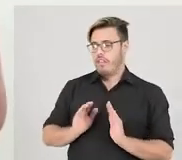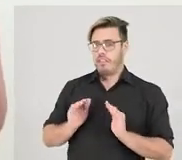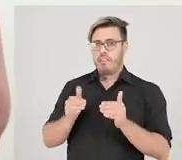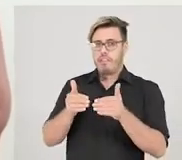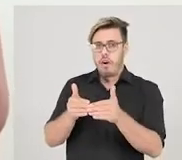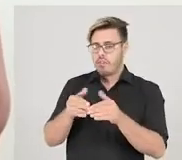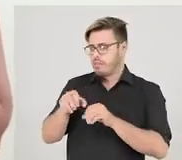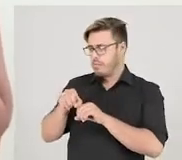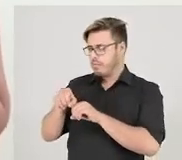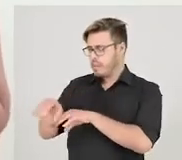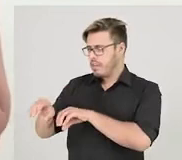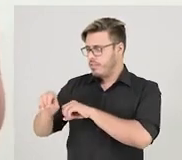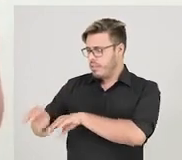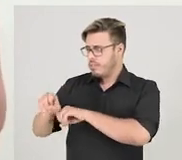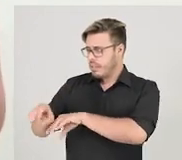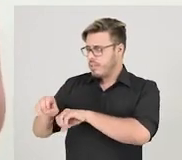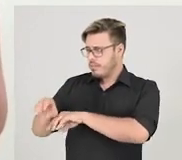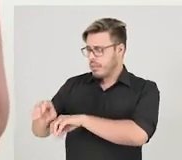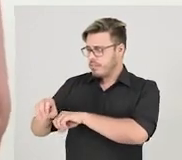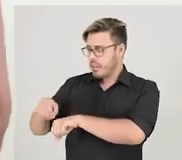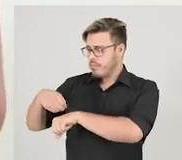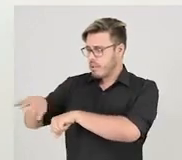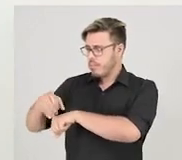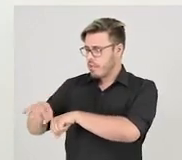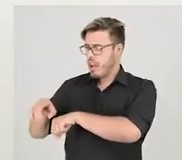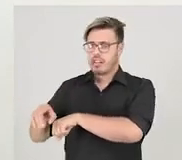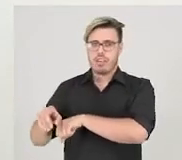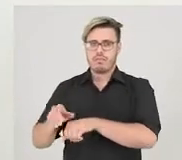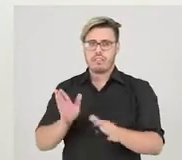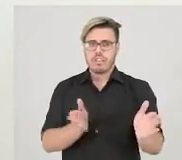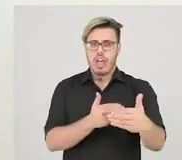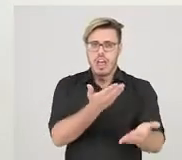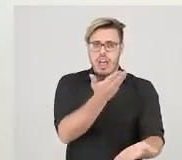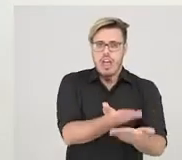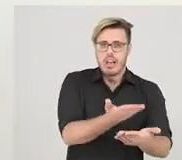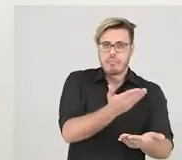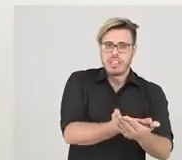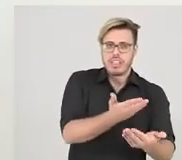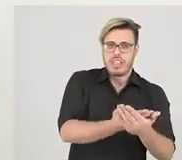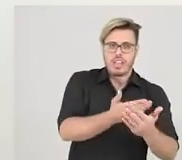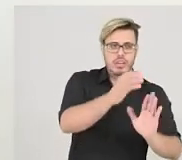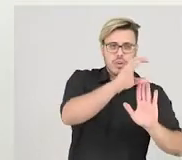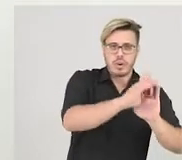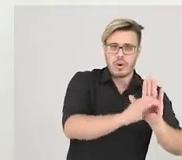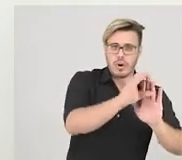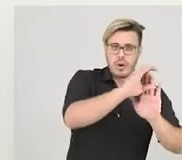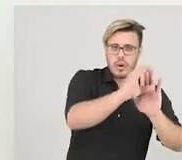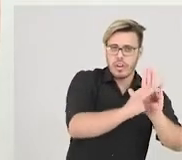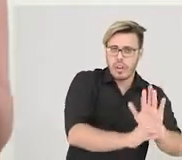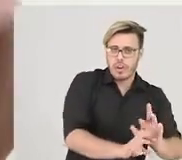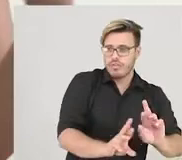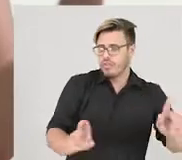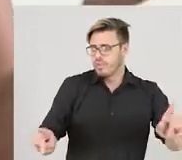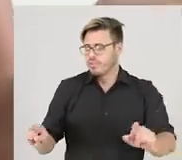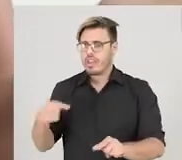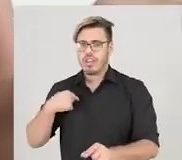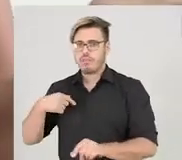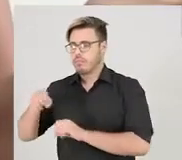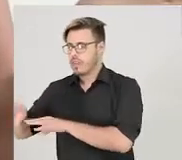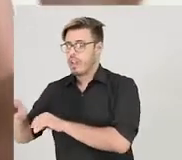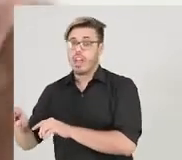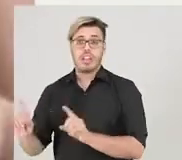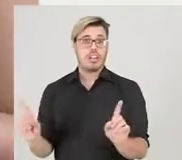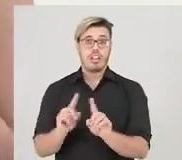E isso não pode acontecer. Eu não posso chegar numa sala de aula, ter um aluno pintando um